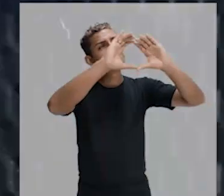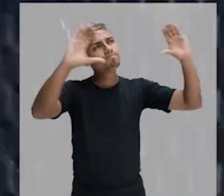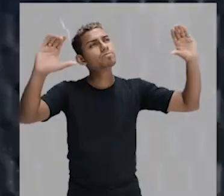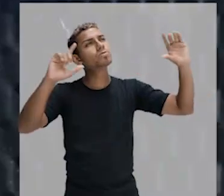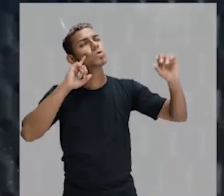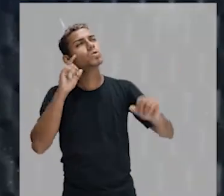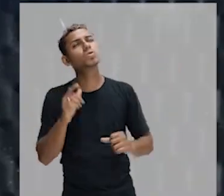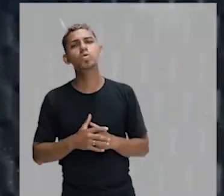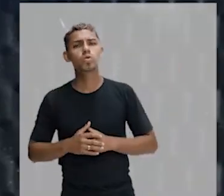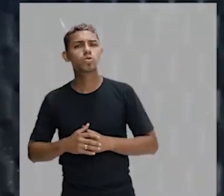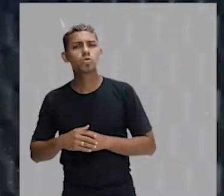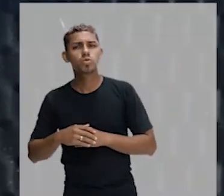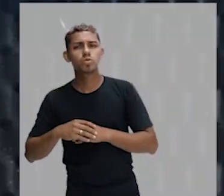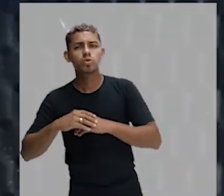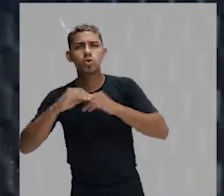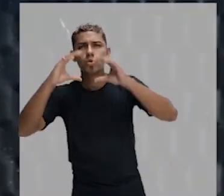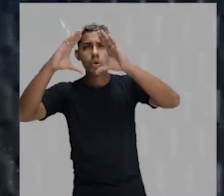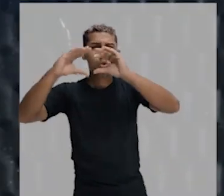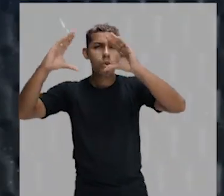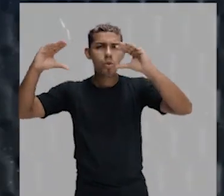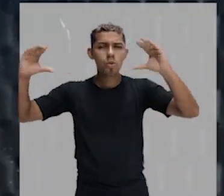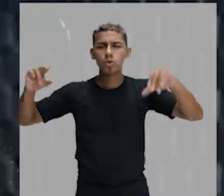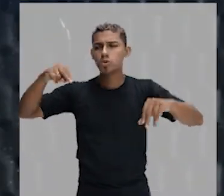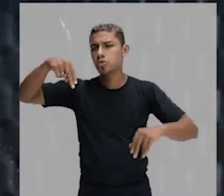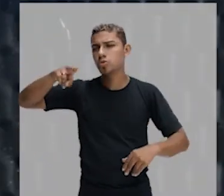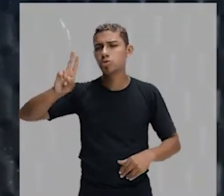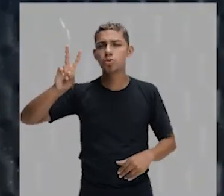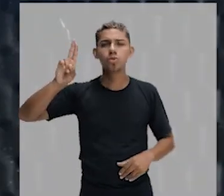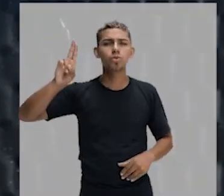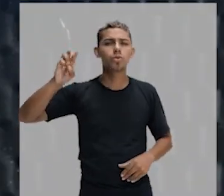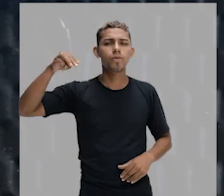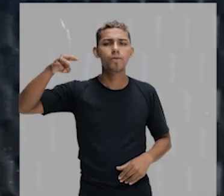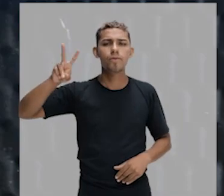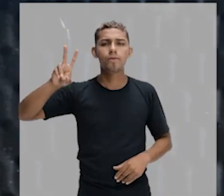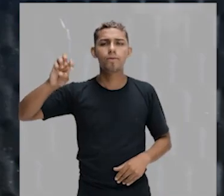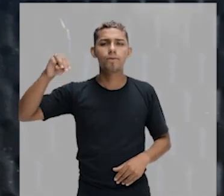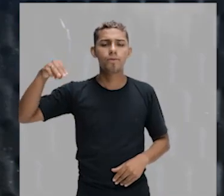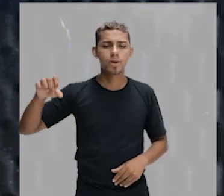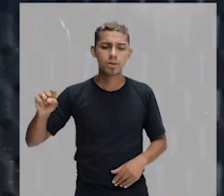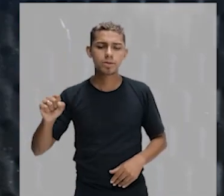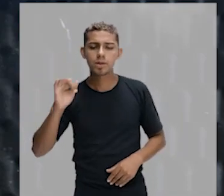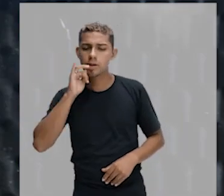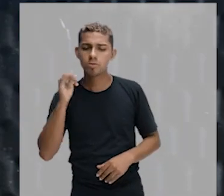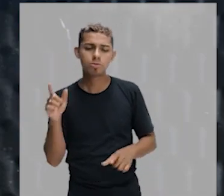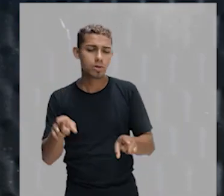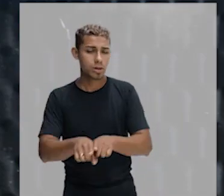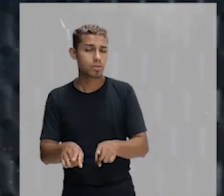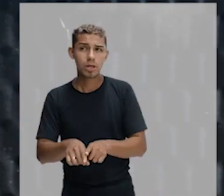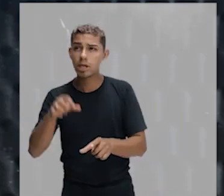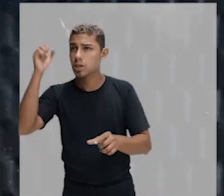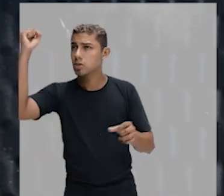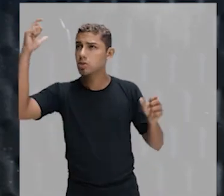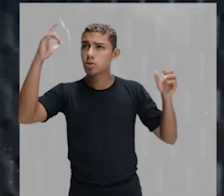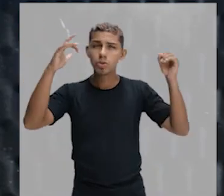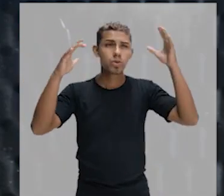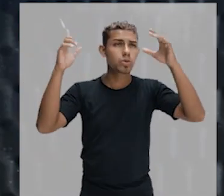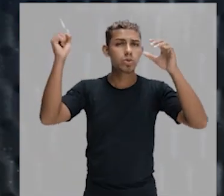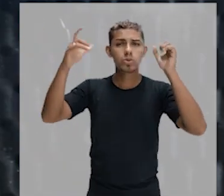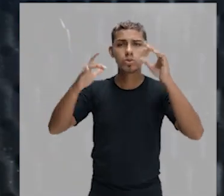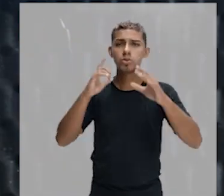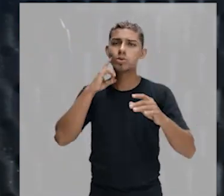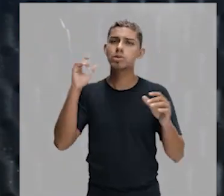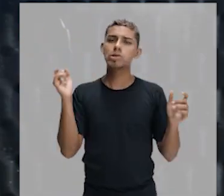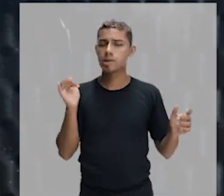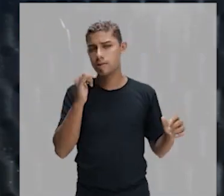Livre de nuvens, certo? E também de muita poluição de luz, né? Um local que não esteja muito